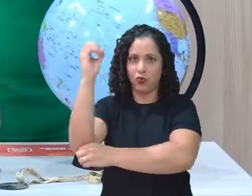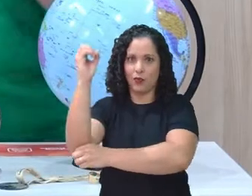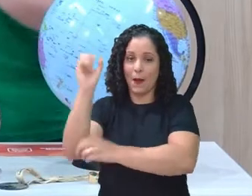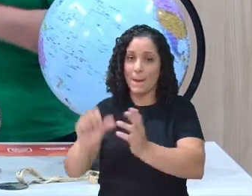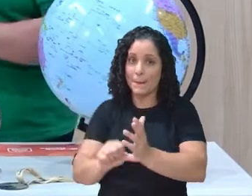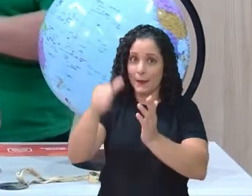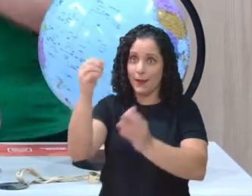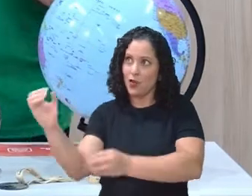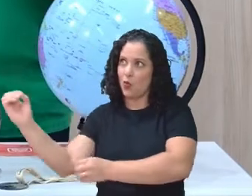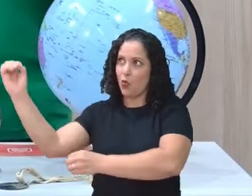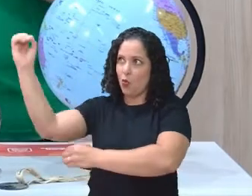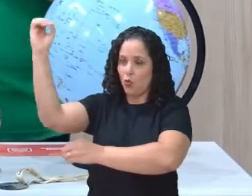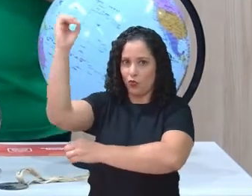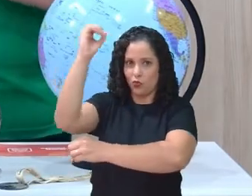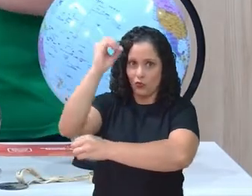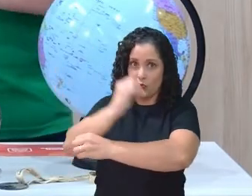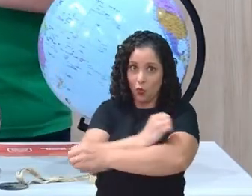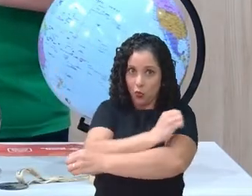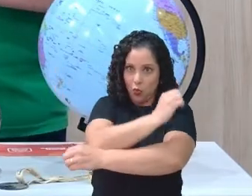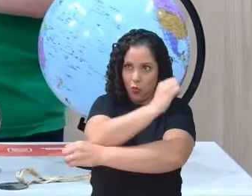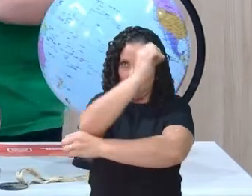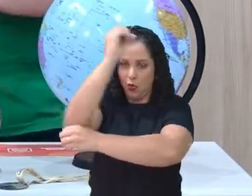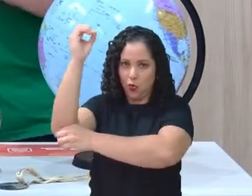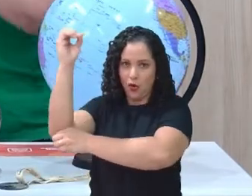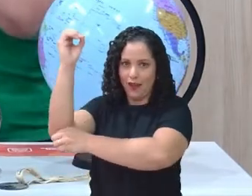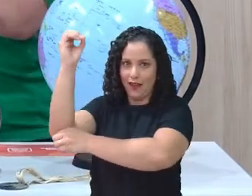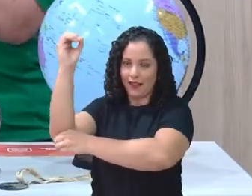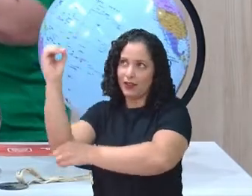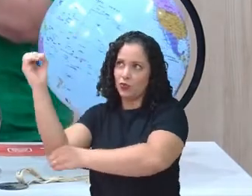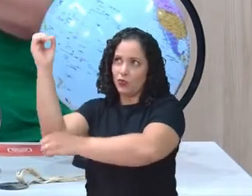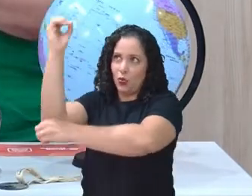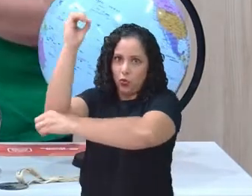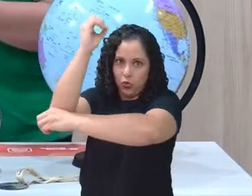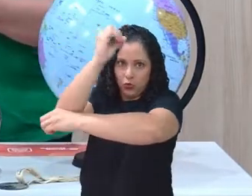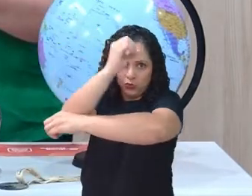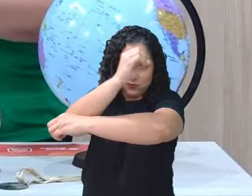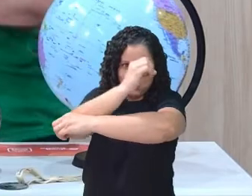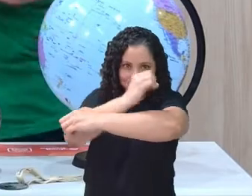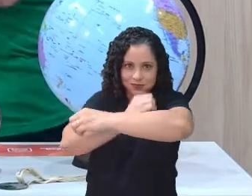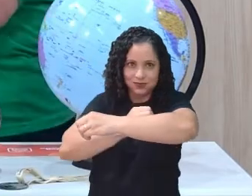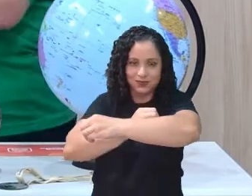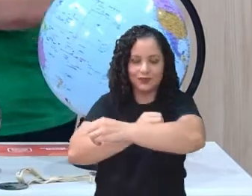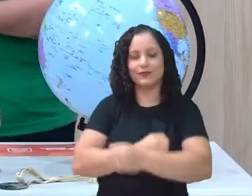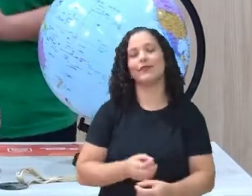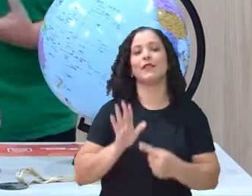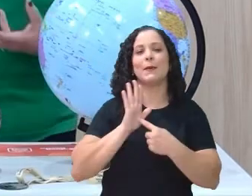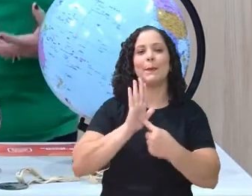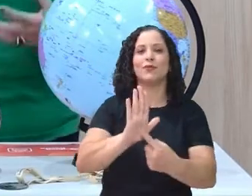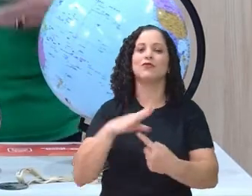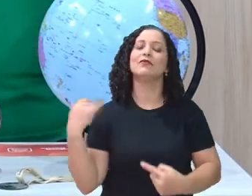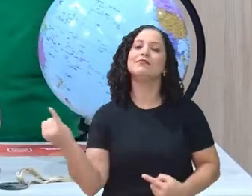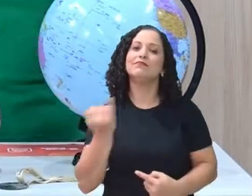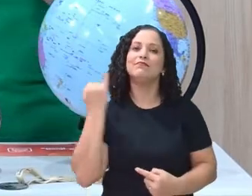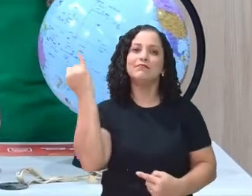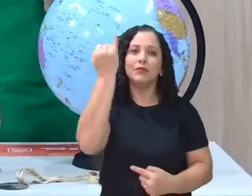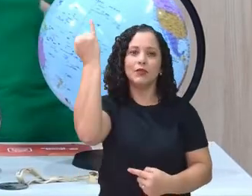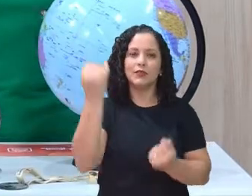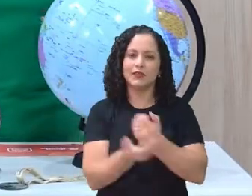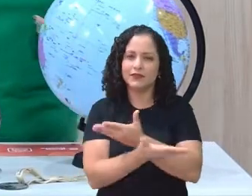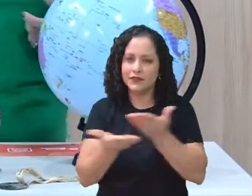podemos esquecer desta informação. Eu estou colocando aí para vocês como algo muito importante, né?